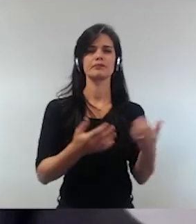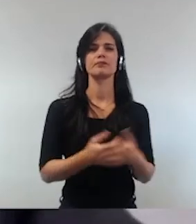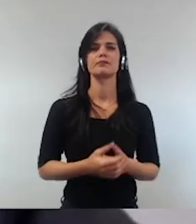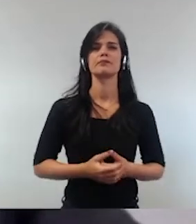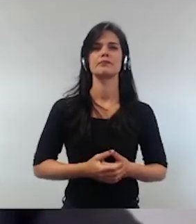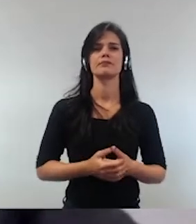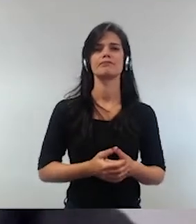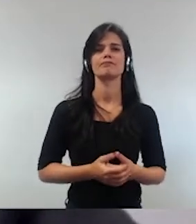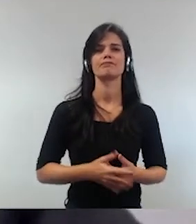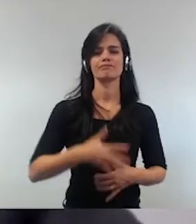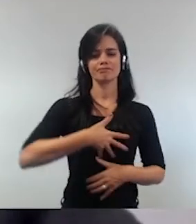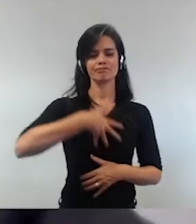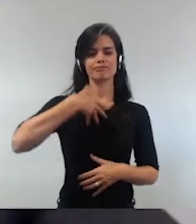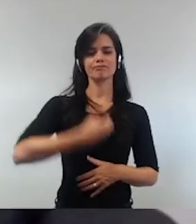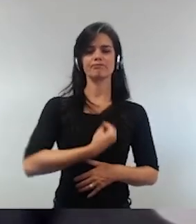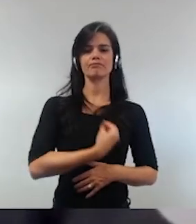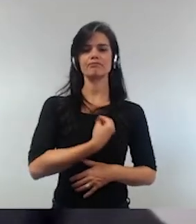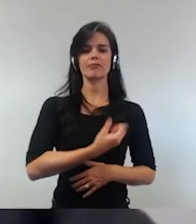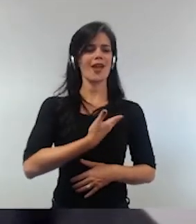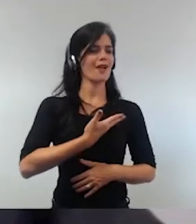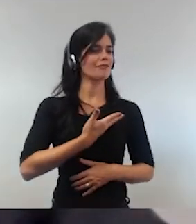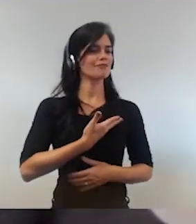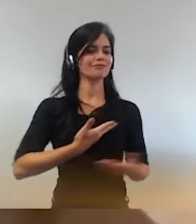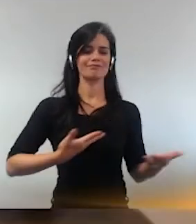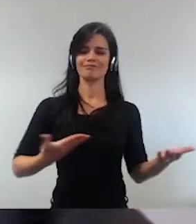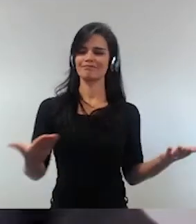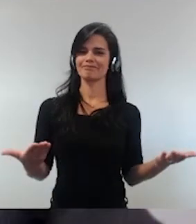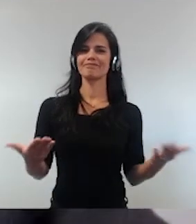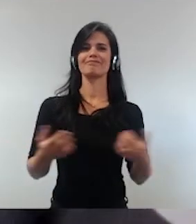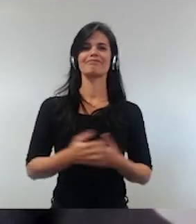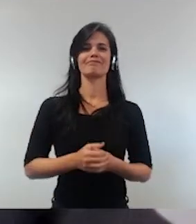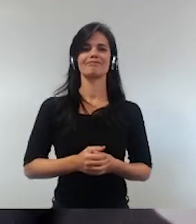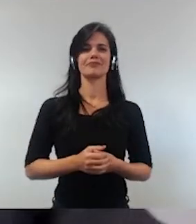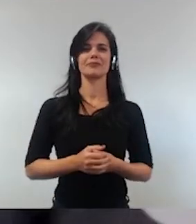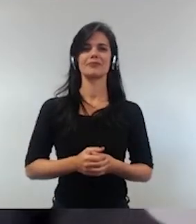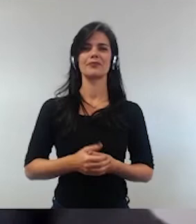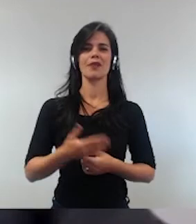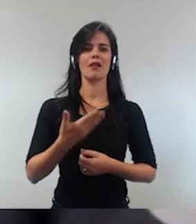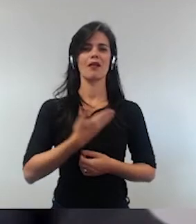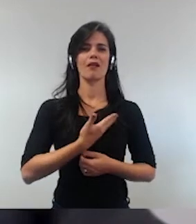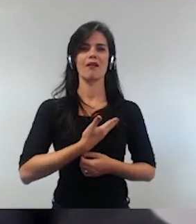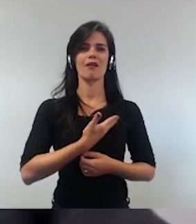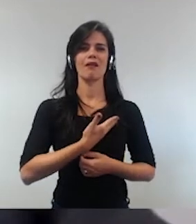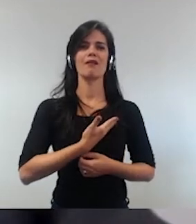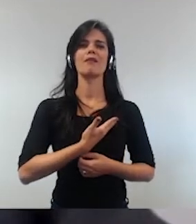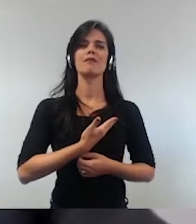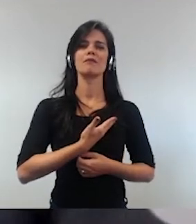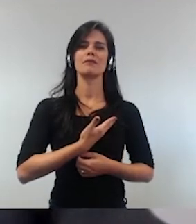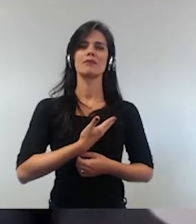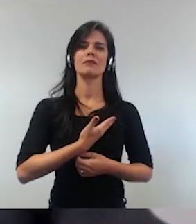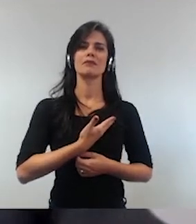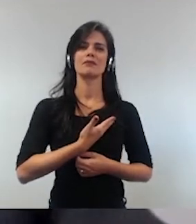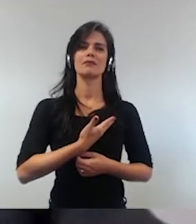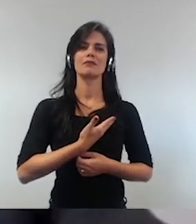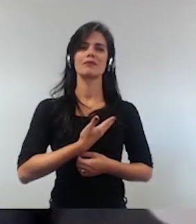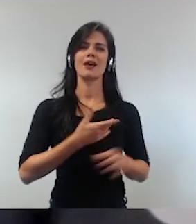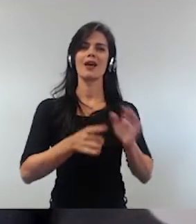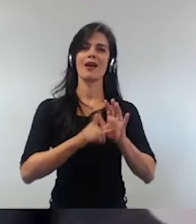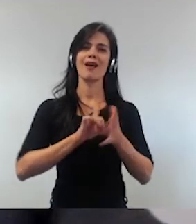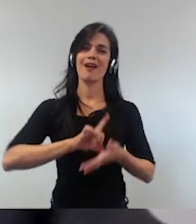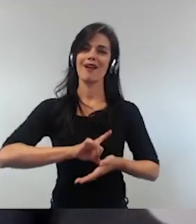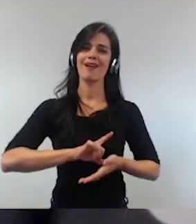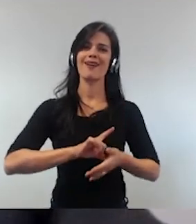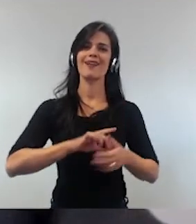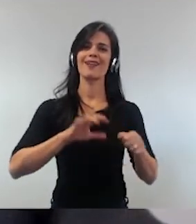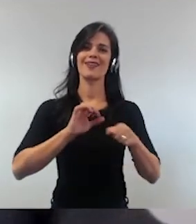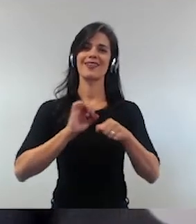Marcelo. Satisfação enorme estar aqui entre amigos aí, doutor Gustavo Demarque, colega aí que a gente, tempos antes da pandemia, a gente se encontrava